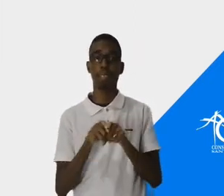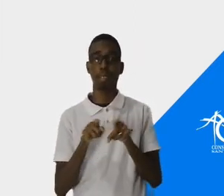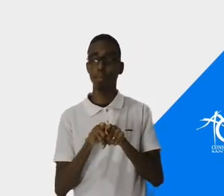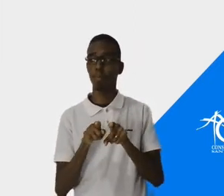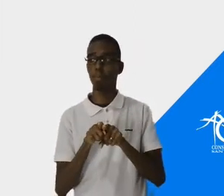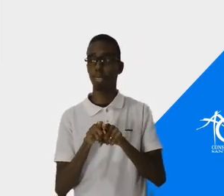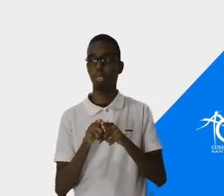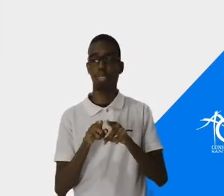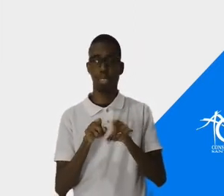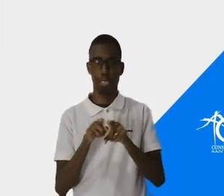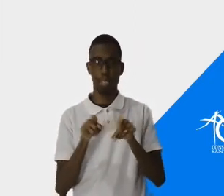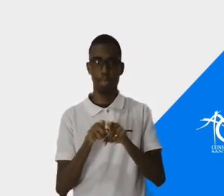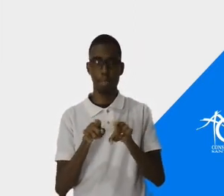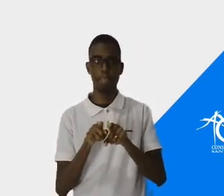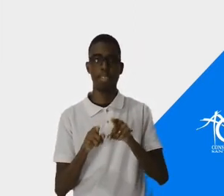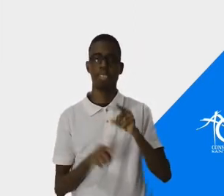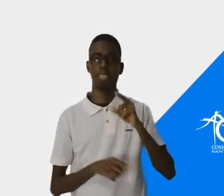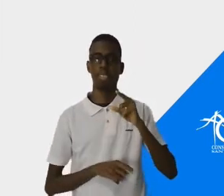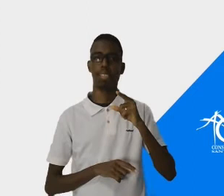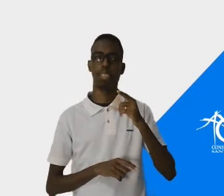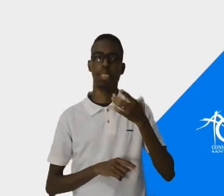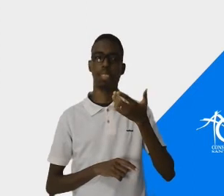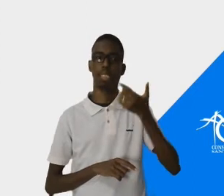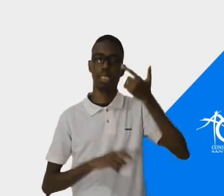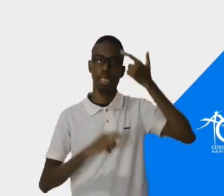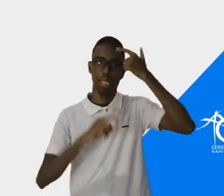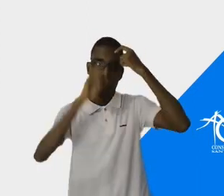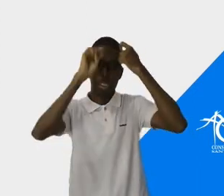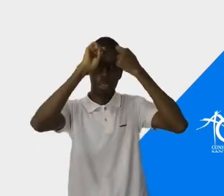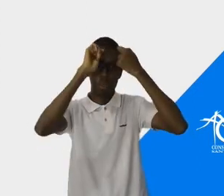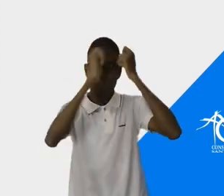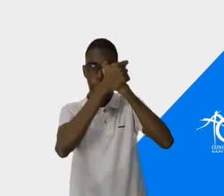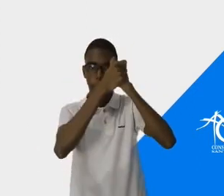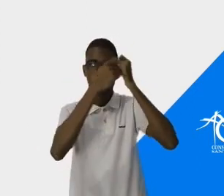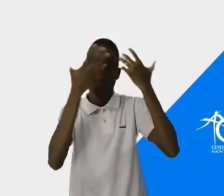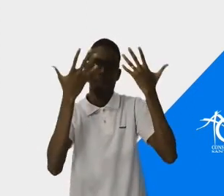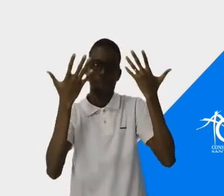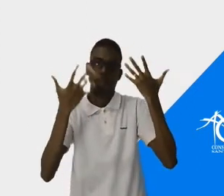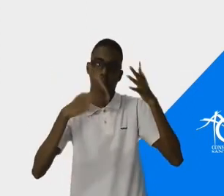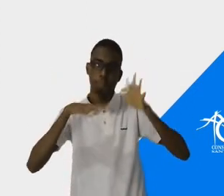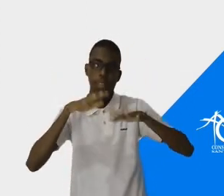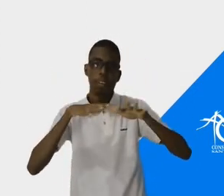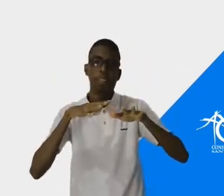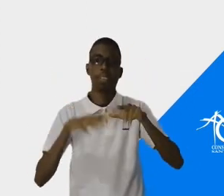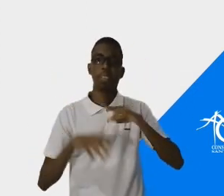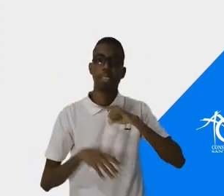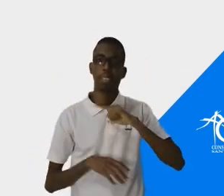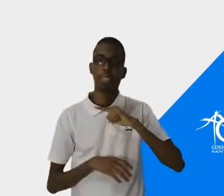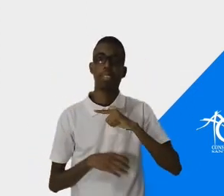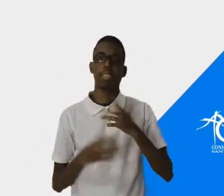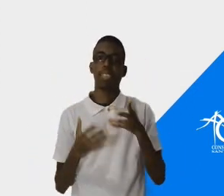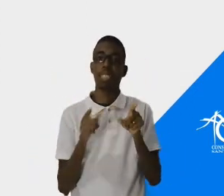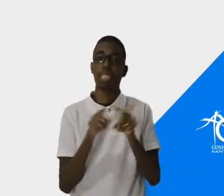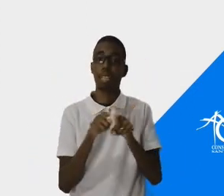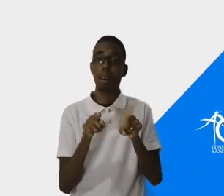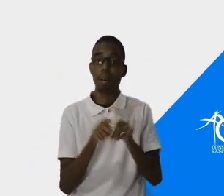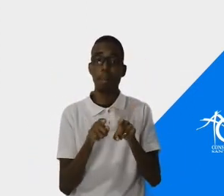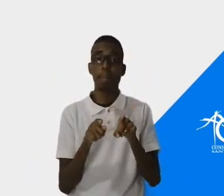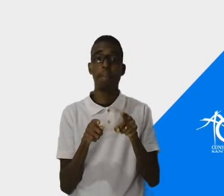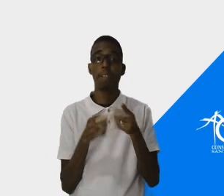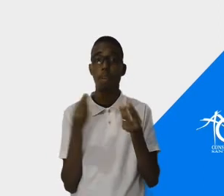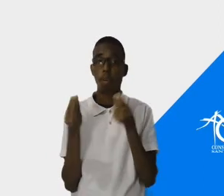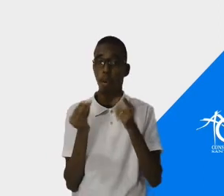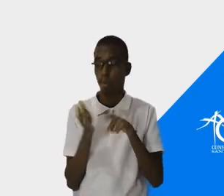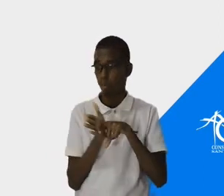você precisa avaliar e auxiliar, inclusive, às vezes, o médico no diagnóstico diferencial e também